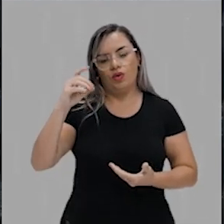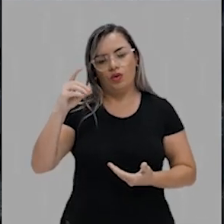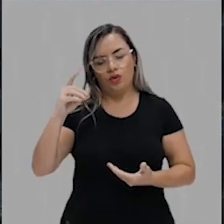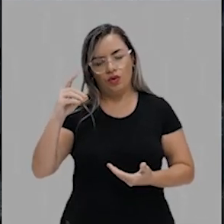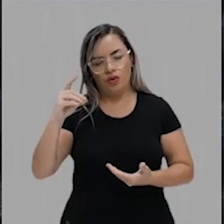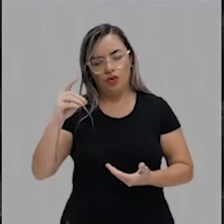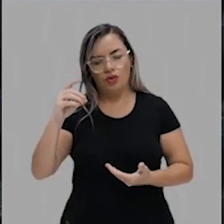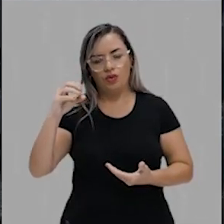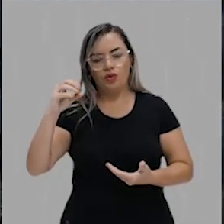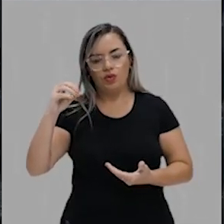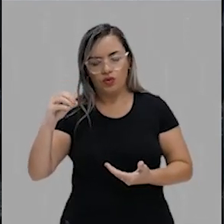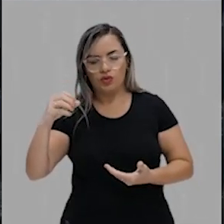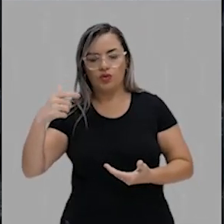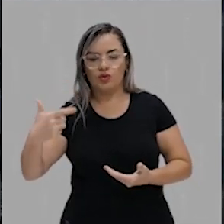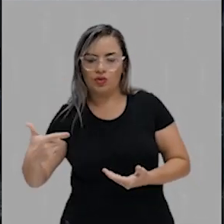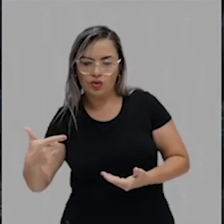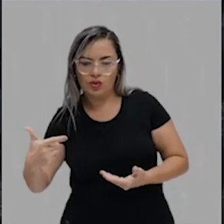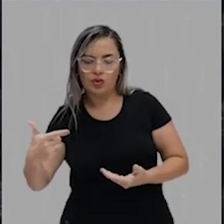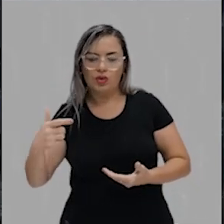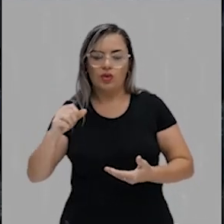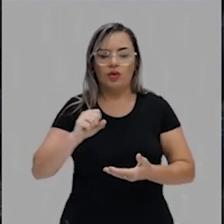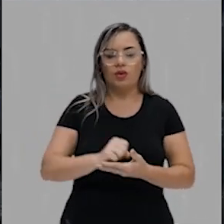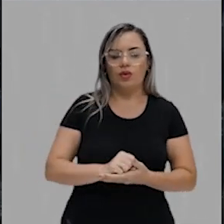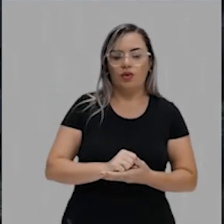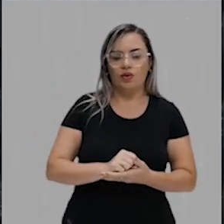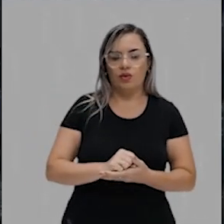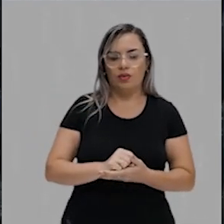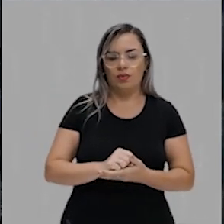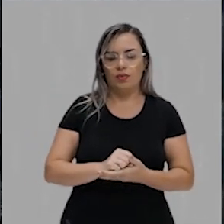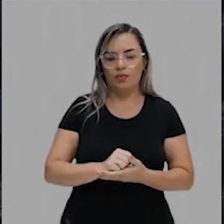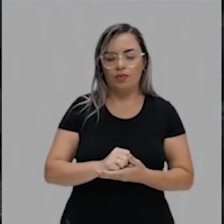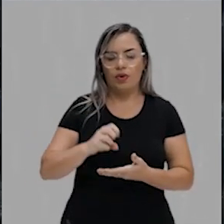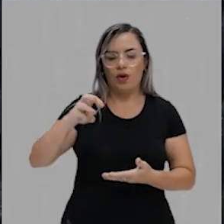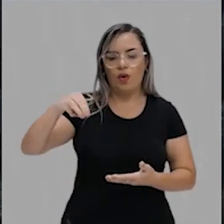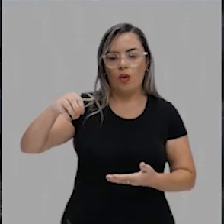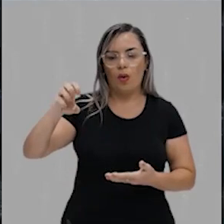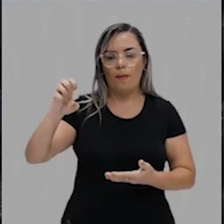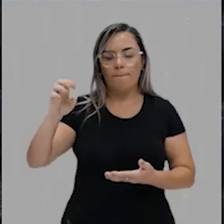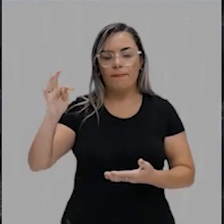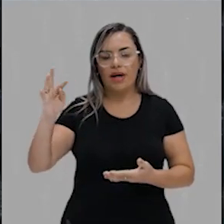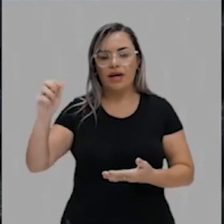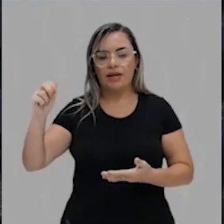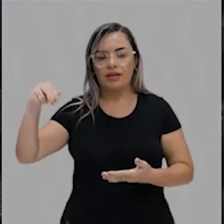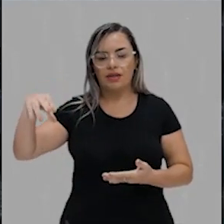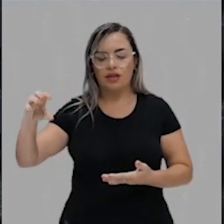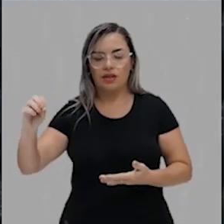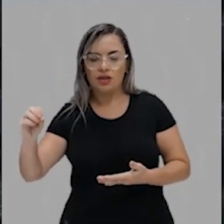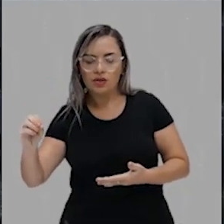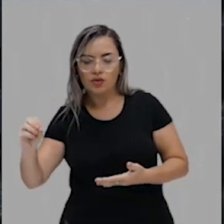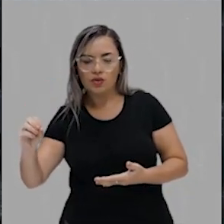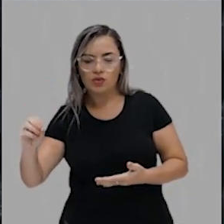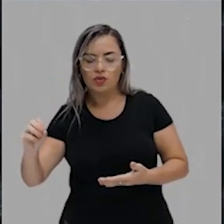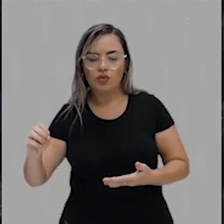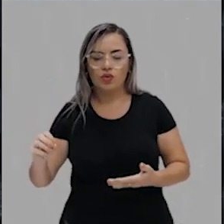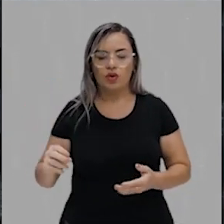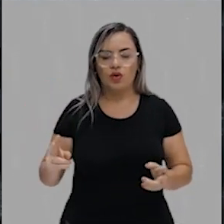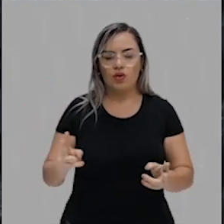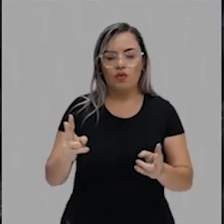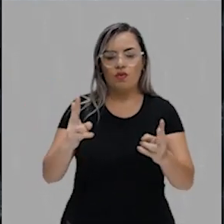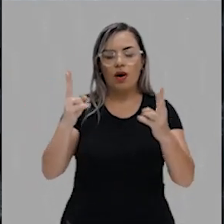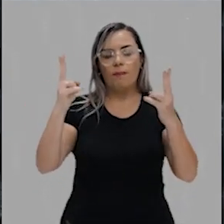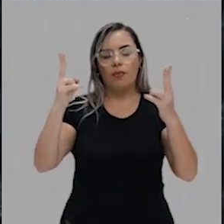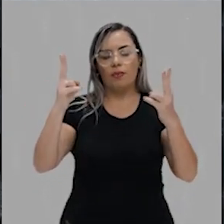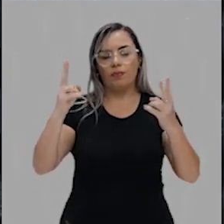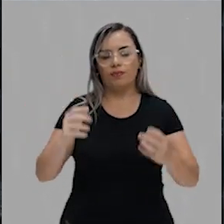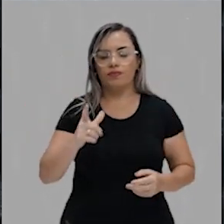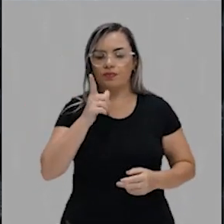metano, monóxido de carbono e vapor d'água. Esses gases aqui também absorvem